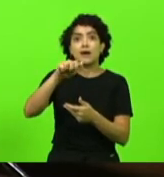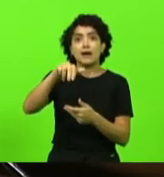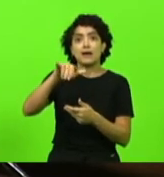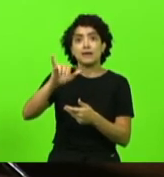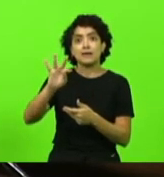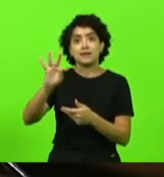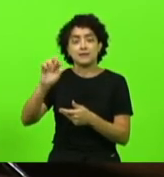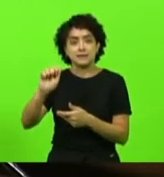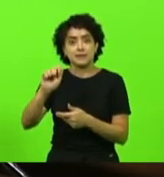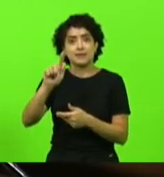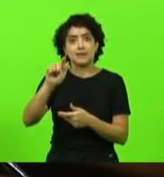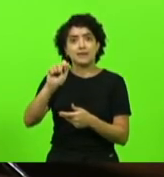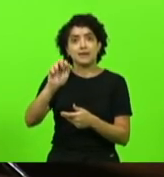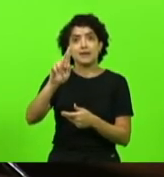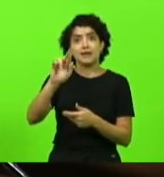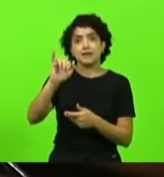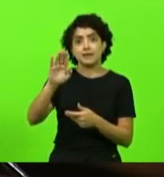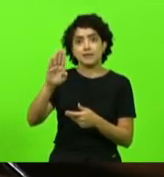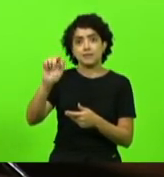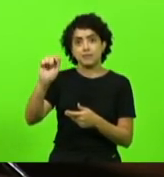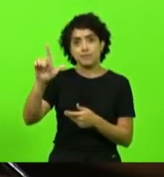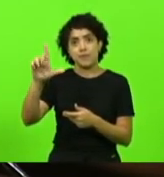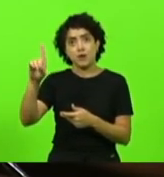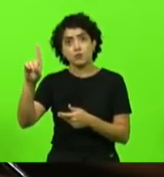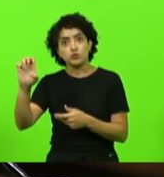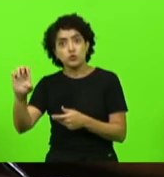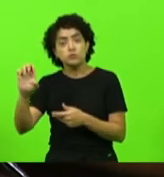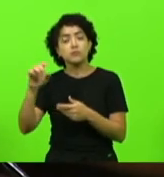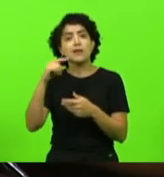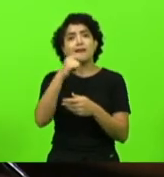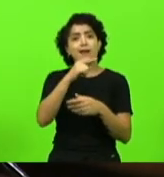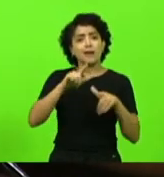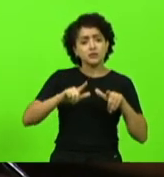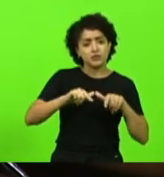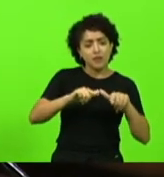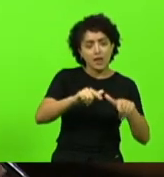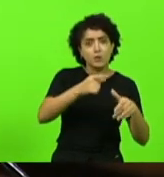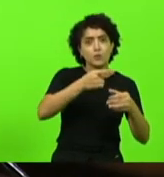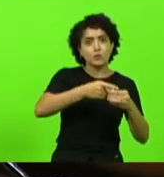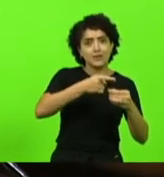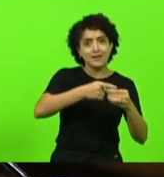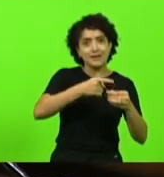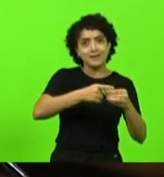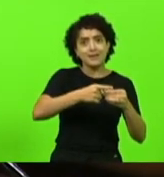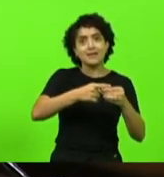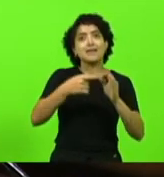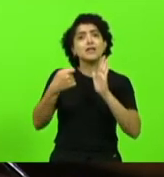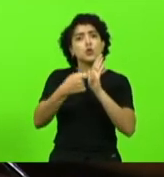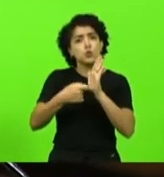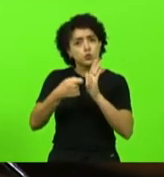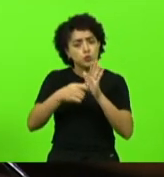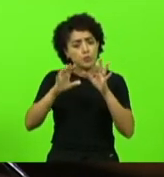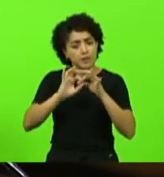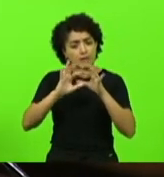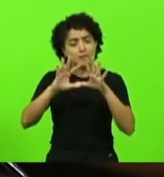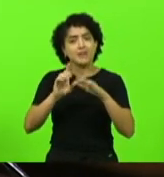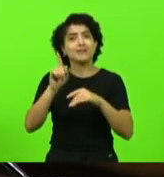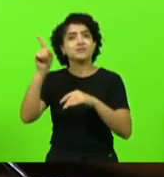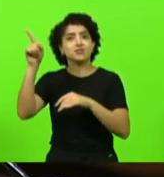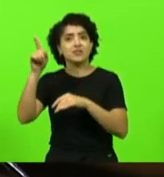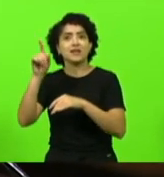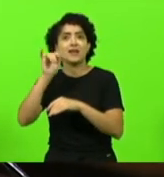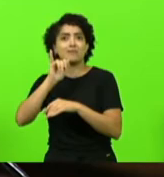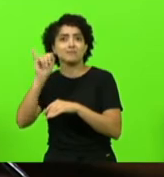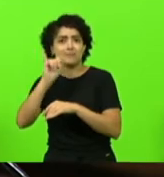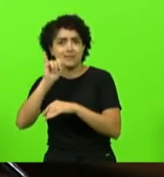que de Laguna lutou pela liberdade no Brasil e na Itália. Foi a heroína da Guerra